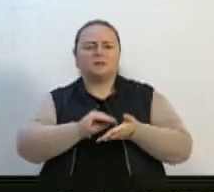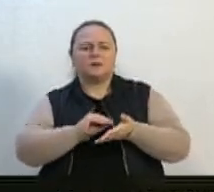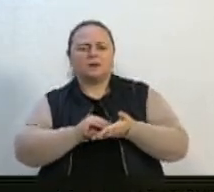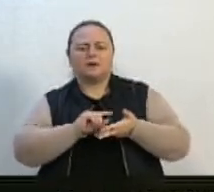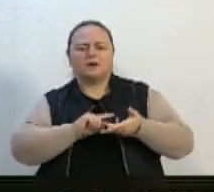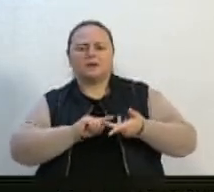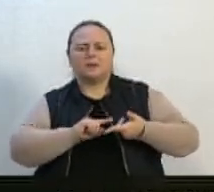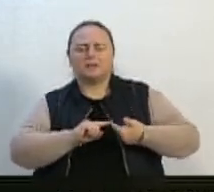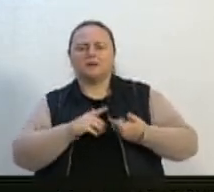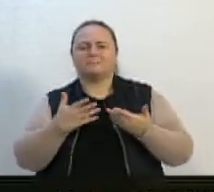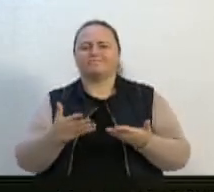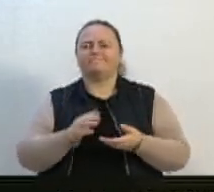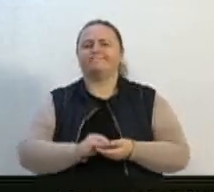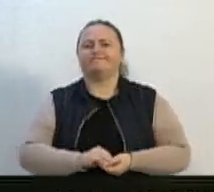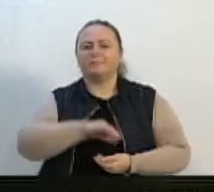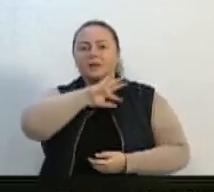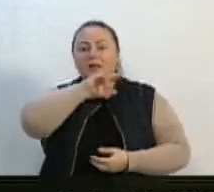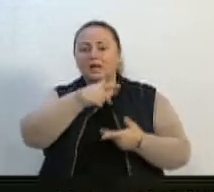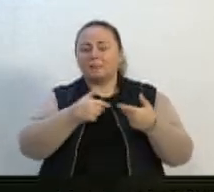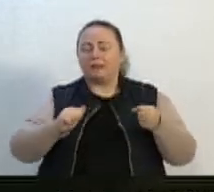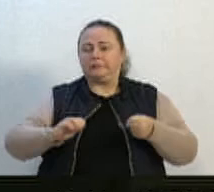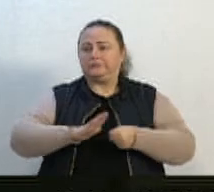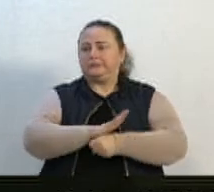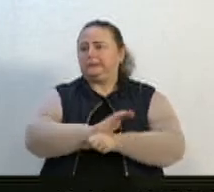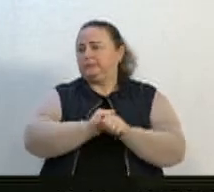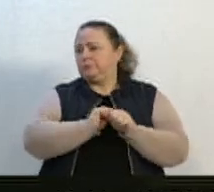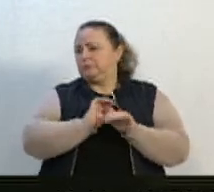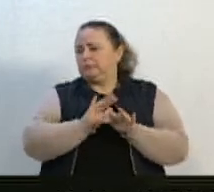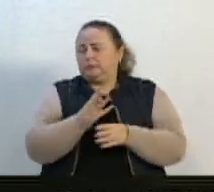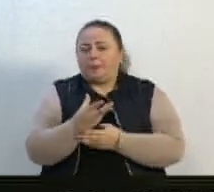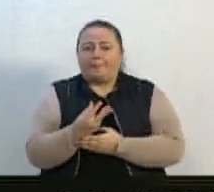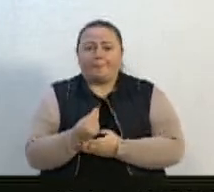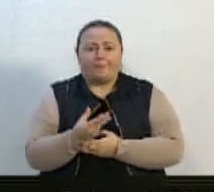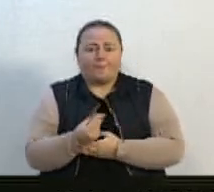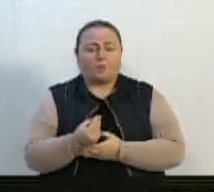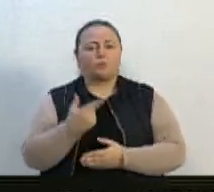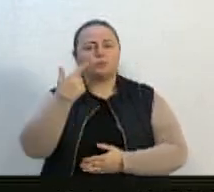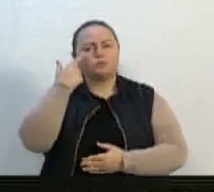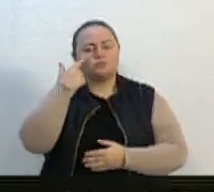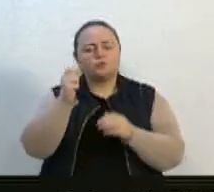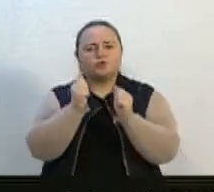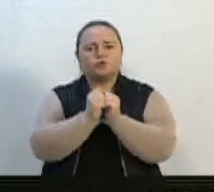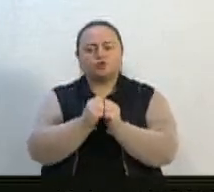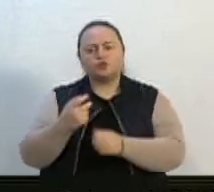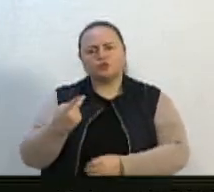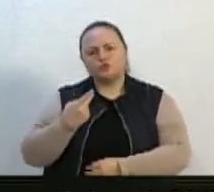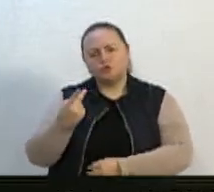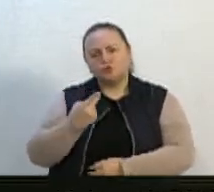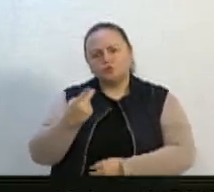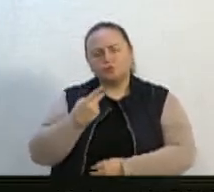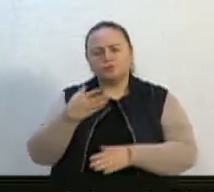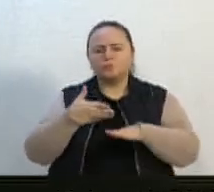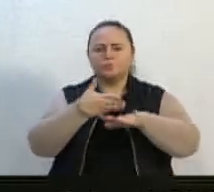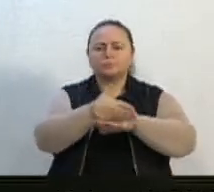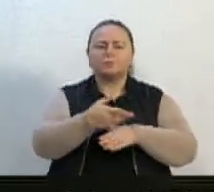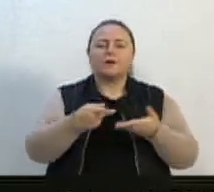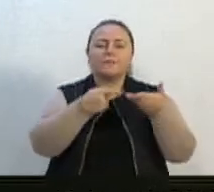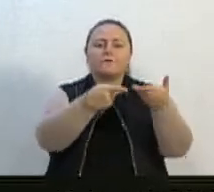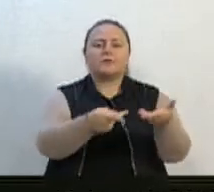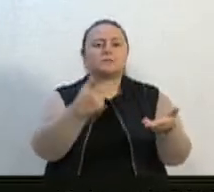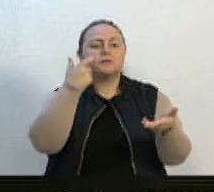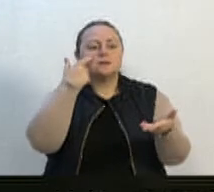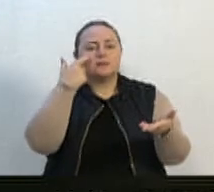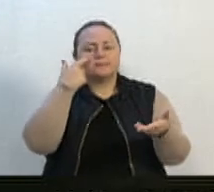quase 80 animais lá, estava super lotado. Então eu quero que a gente possa marcar juntos e fazer uma nova visita para ver a real situação